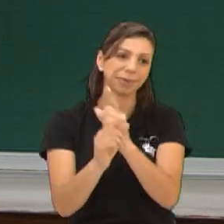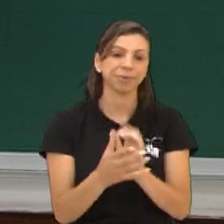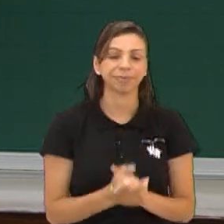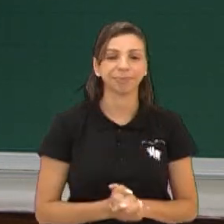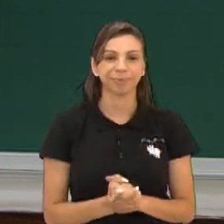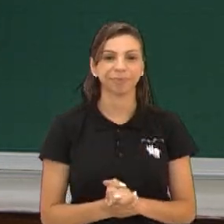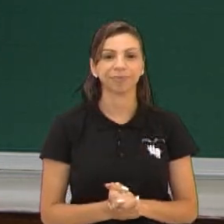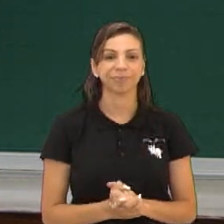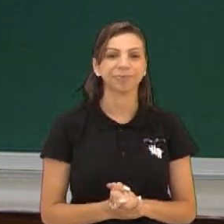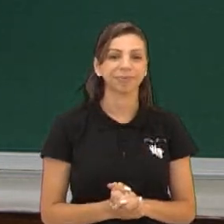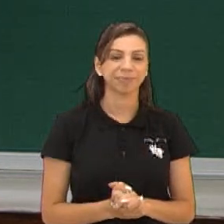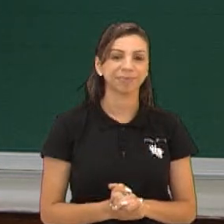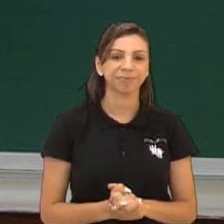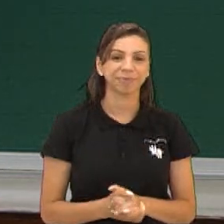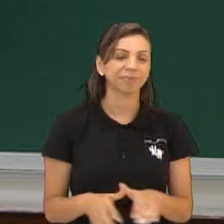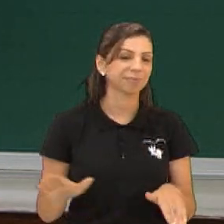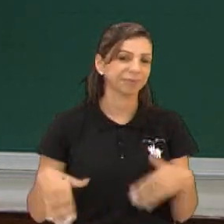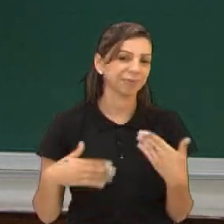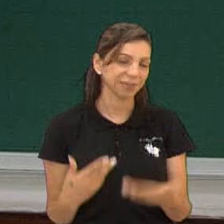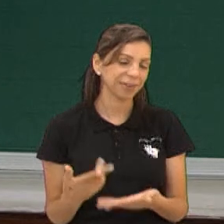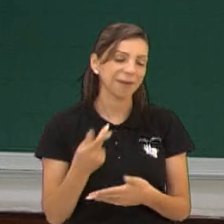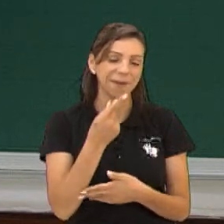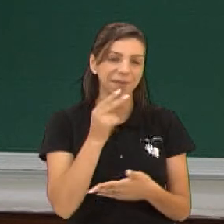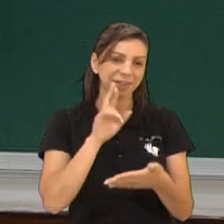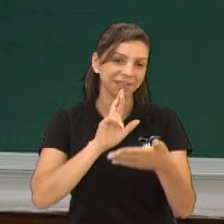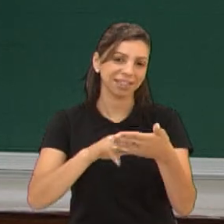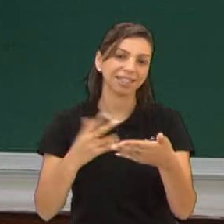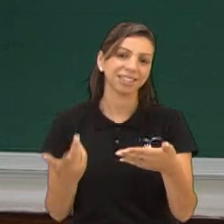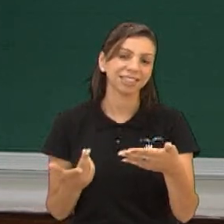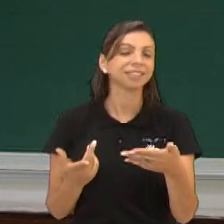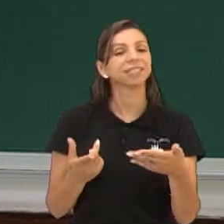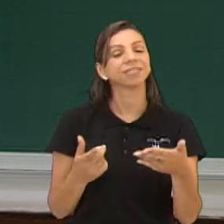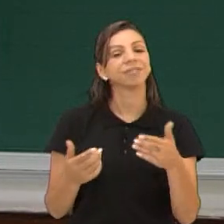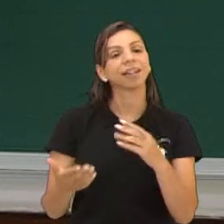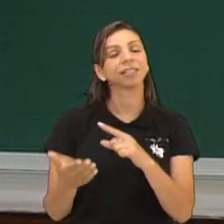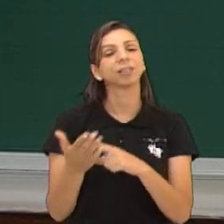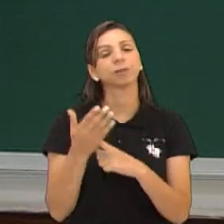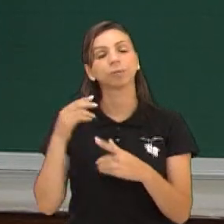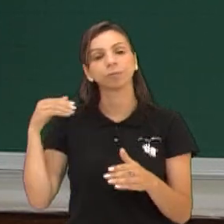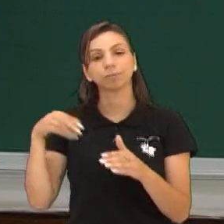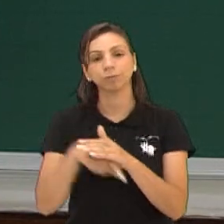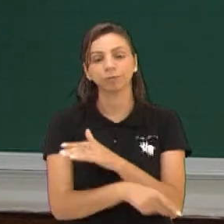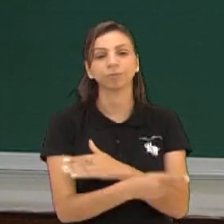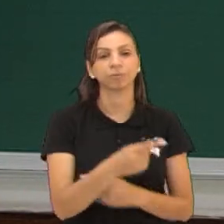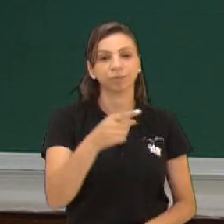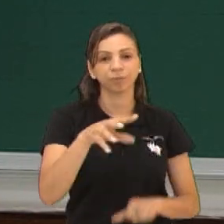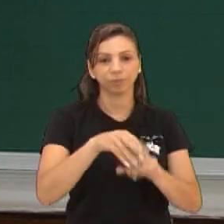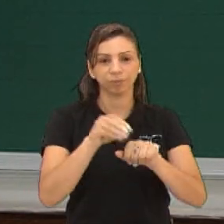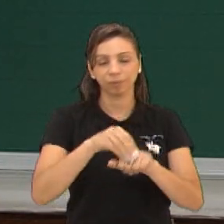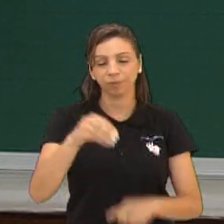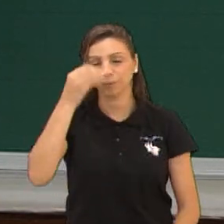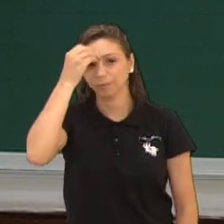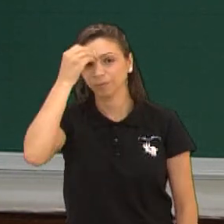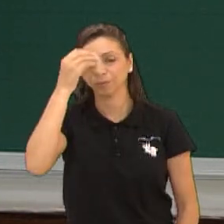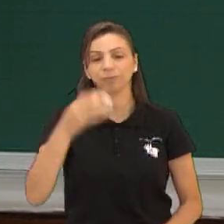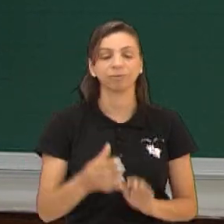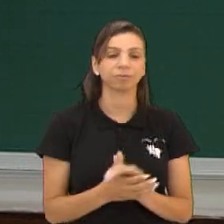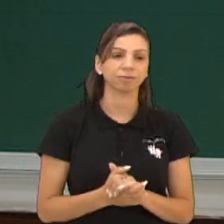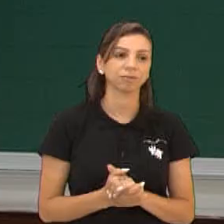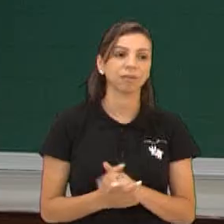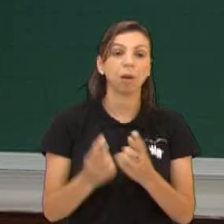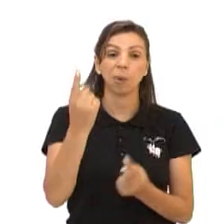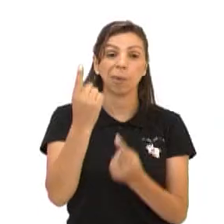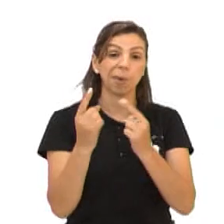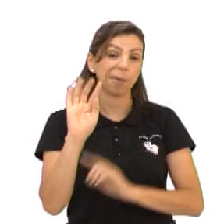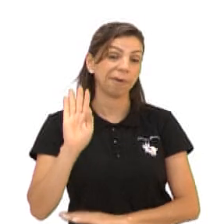nós vemos acontecer então vamos fazer uma questão aqui que vai nos ajudar aprofundar esse conhecimento ou dessas falácias